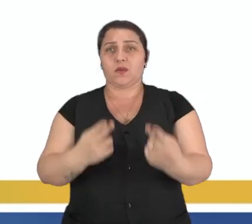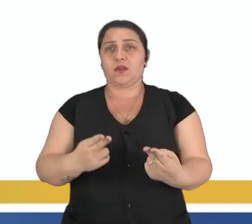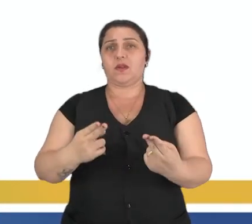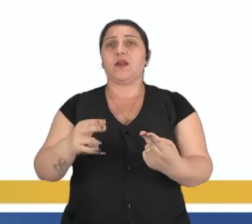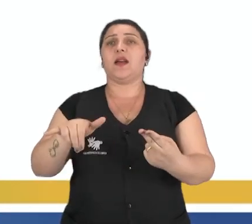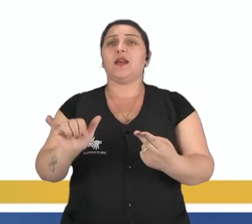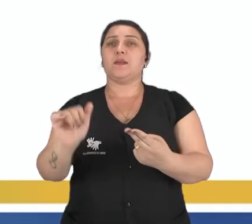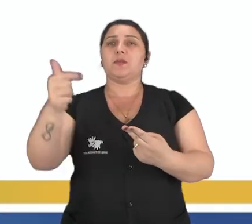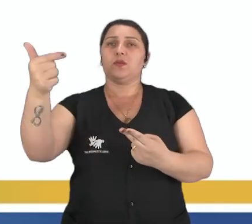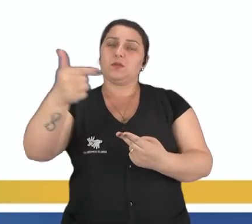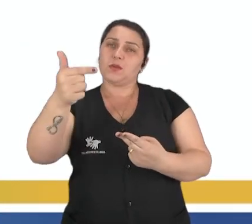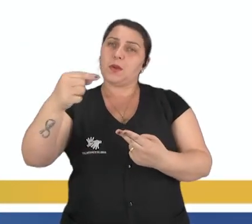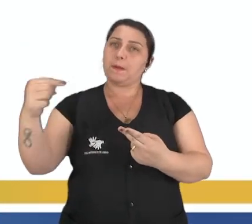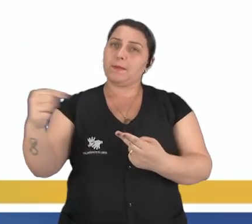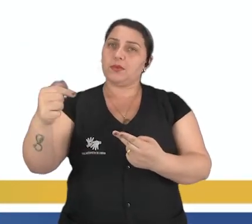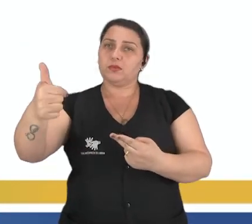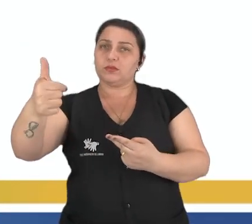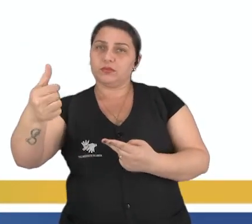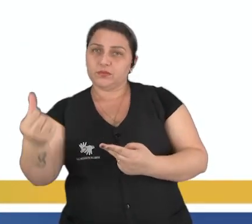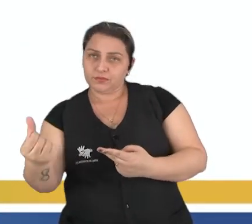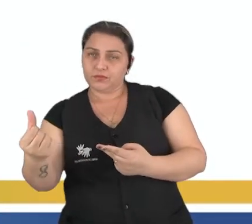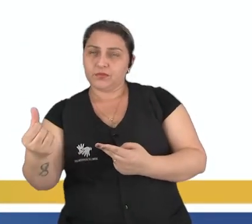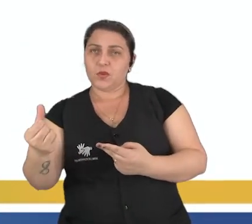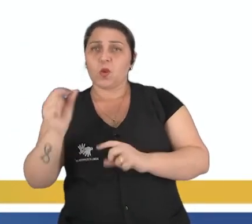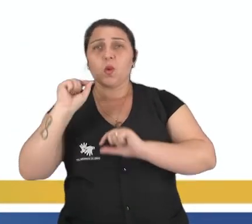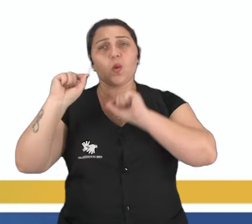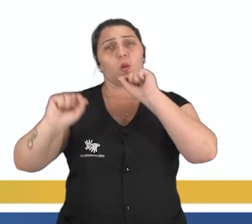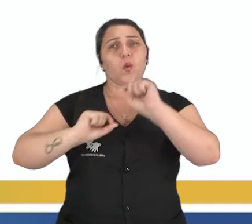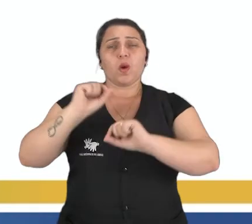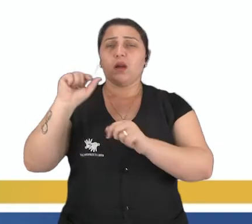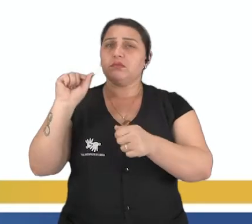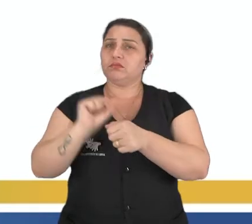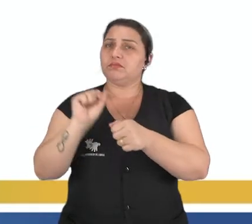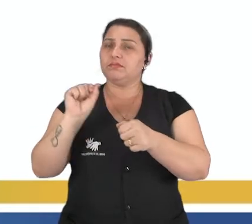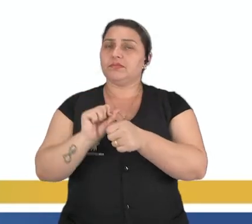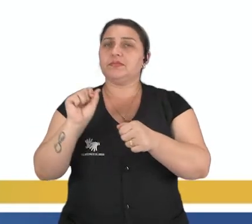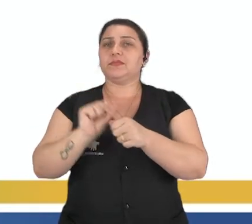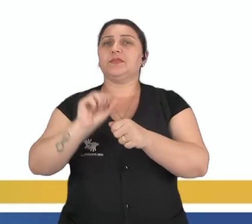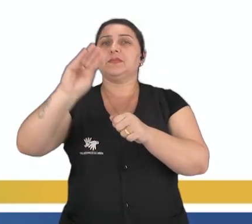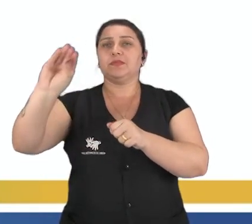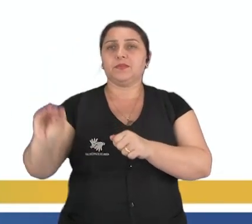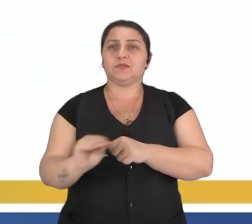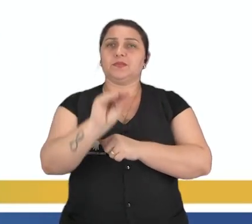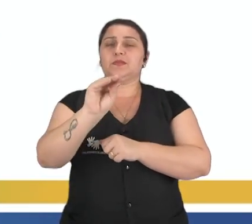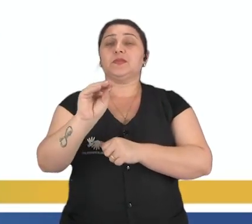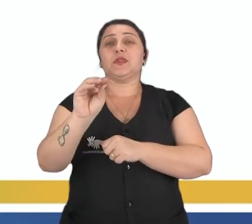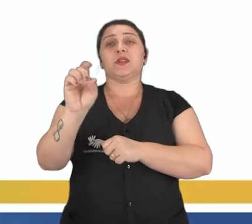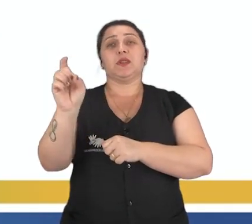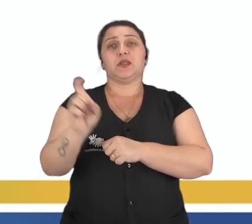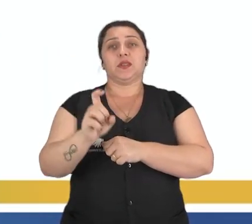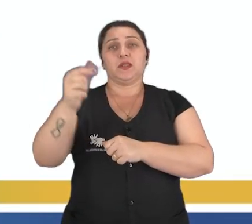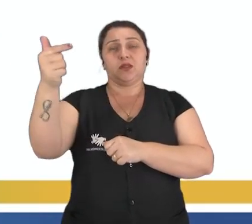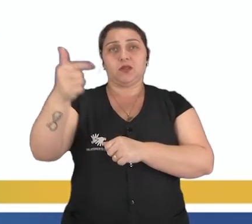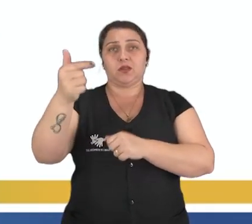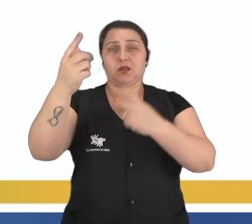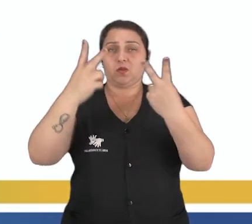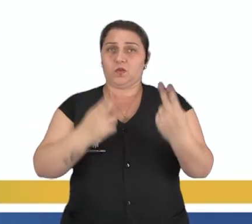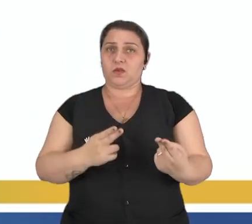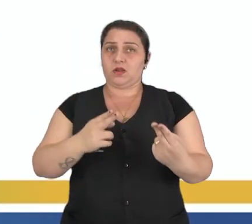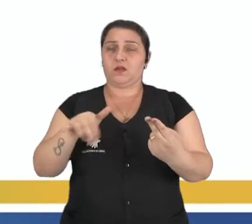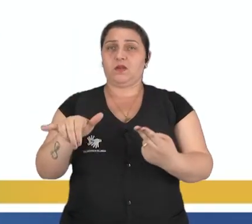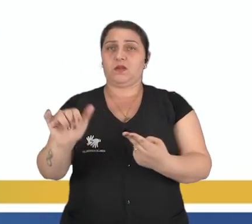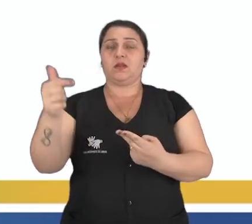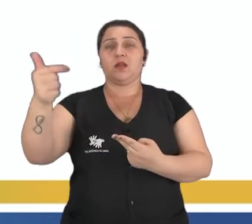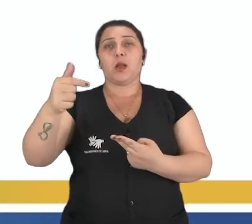a y² menos 16. O que eu vou fazer aqui? Eu vou pegar esse x² igual a